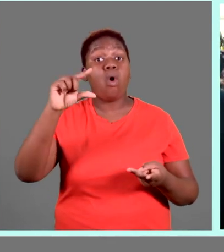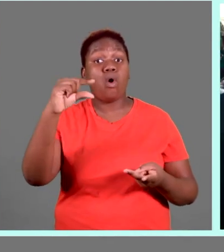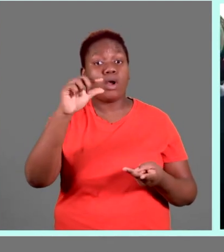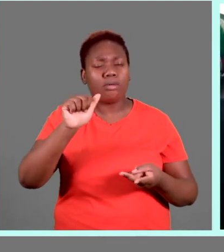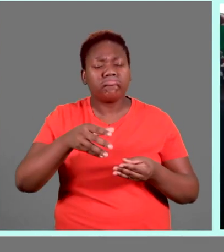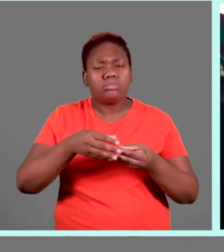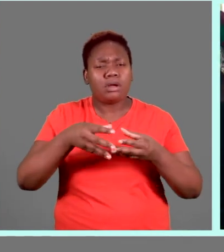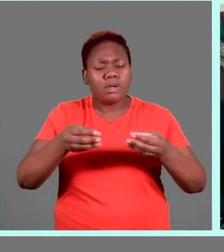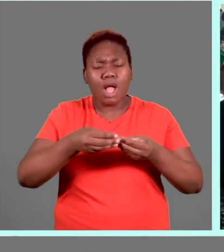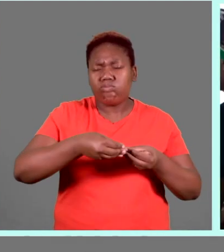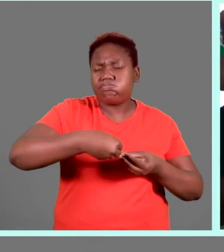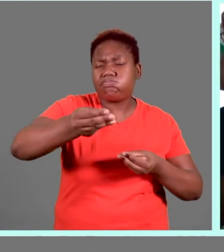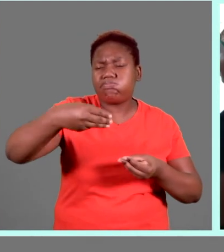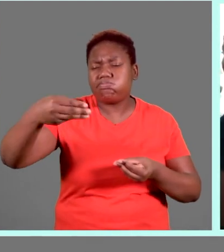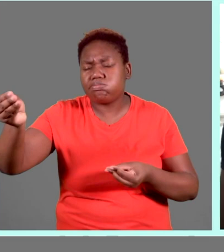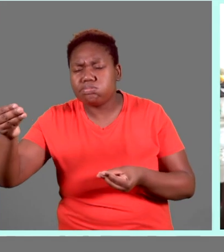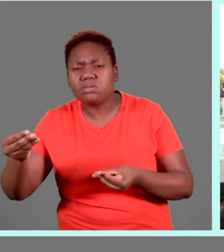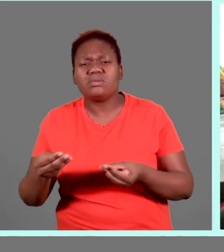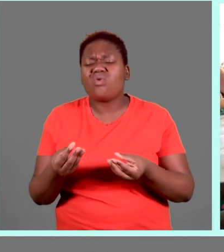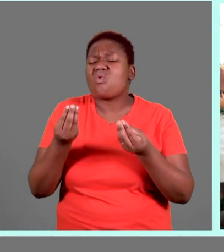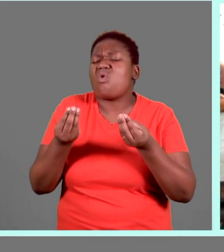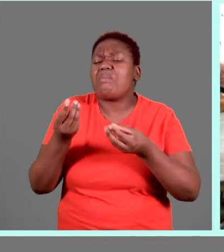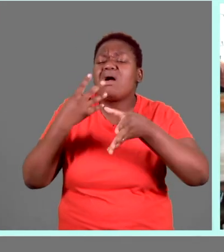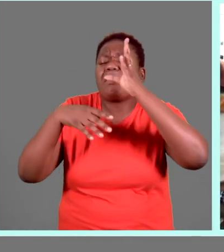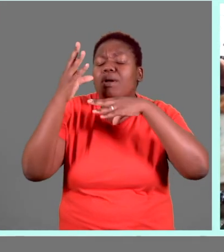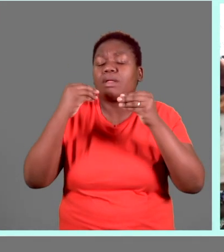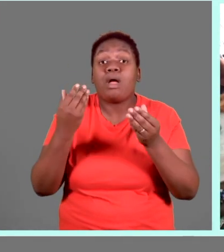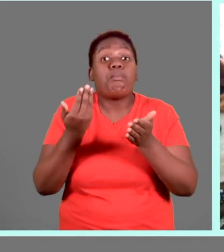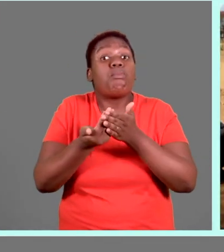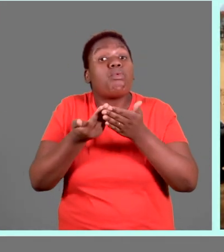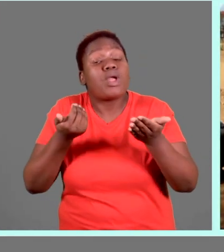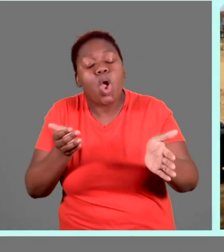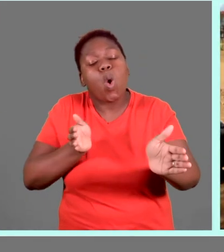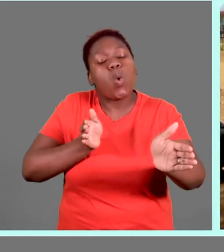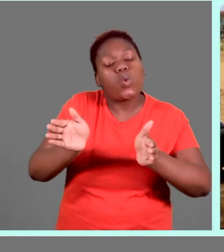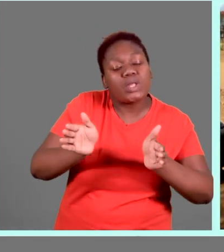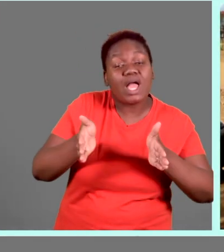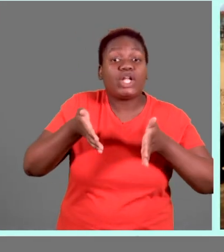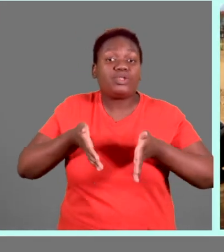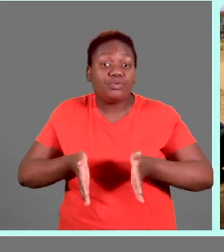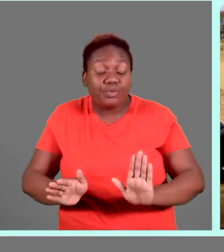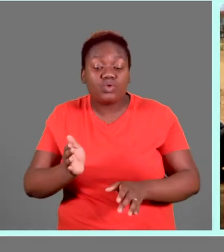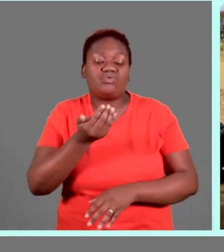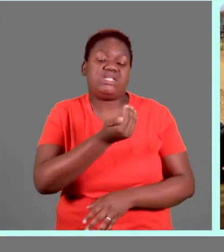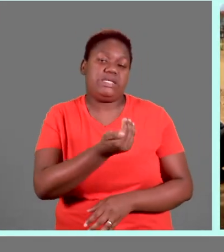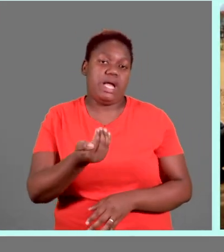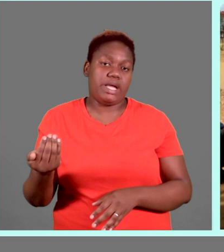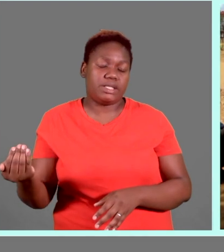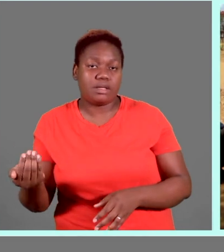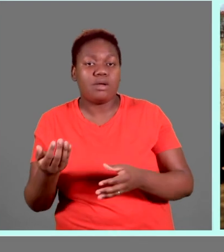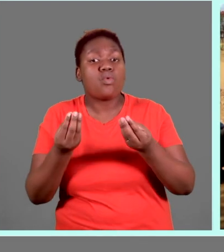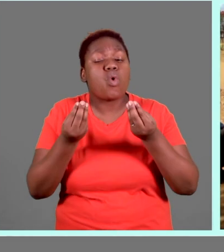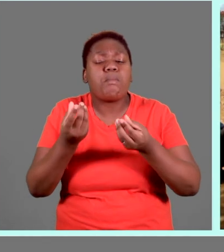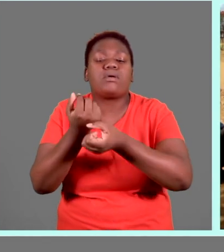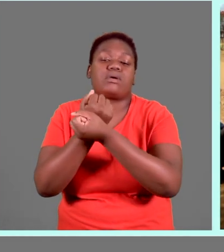Tal como Jamal, Olgas Arias também aprendeu com o folheto como cuidar da sua criança neste período de